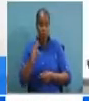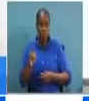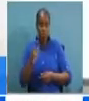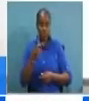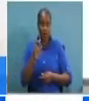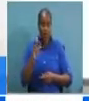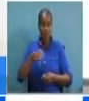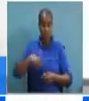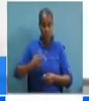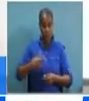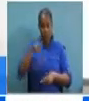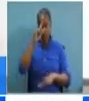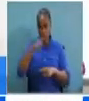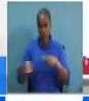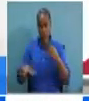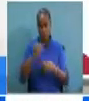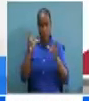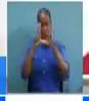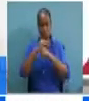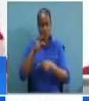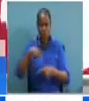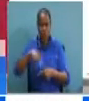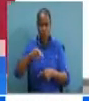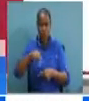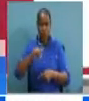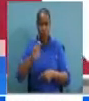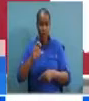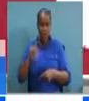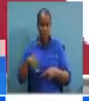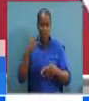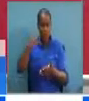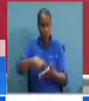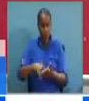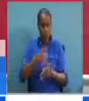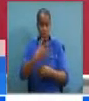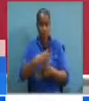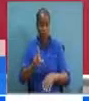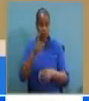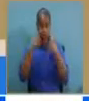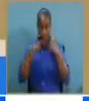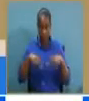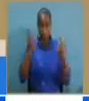com o propósito de captar novos mecanismos de financiamento dos setores público e privado.